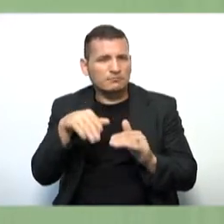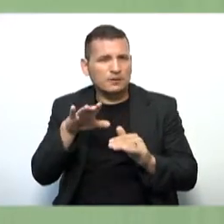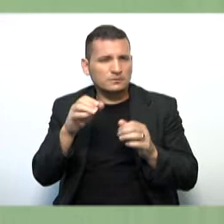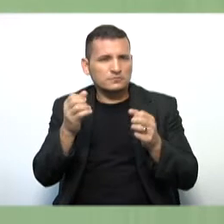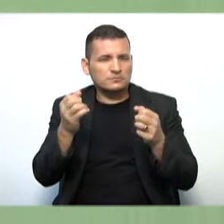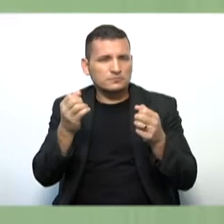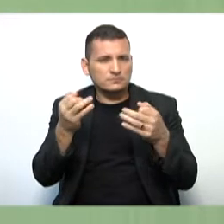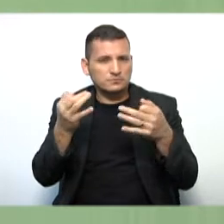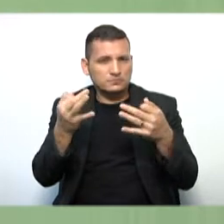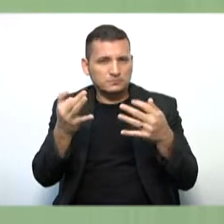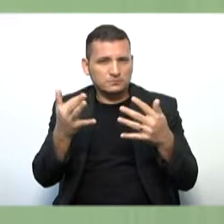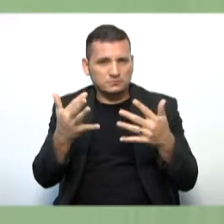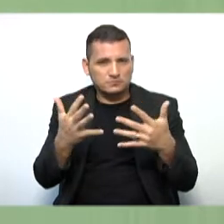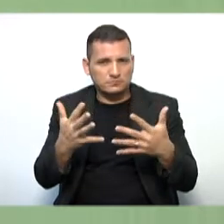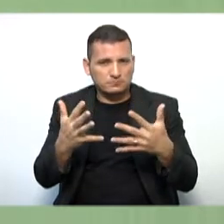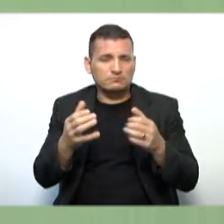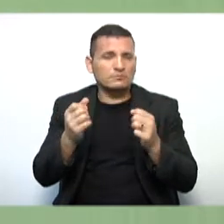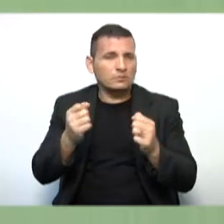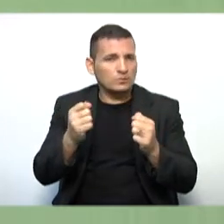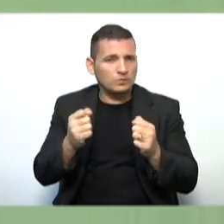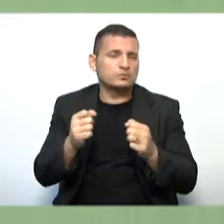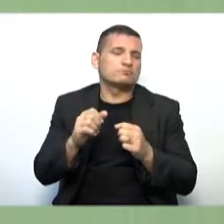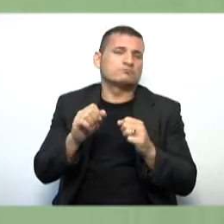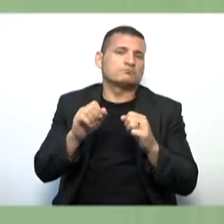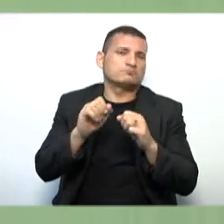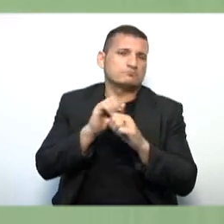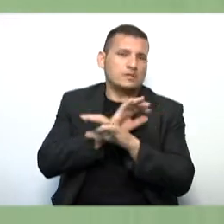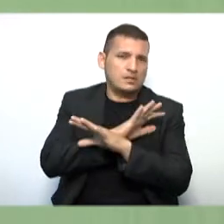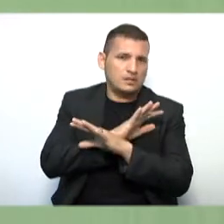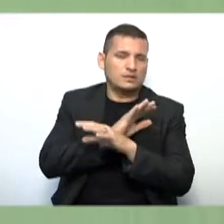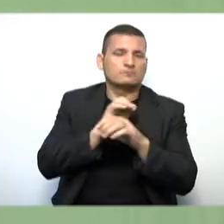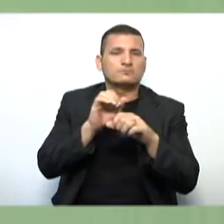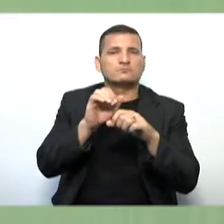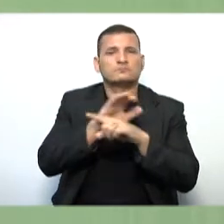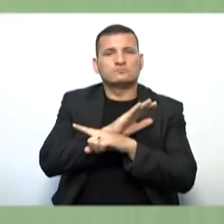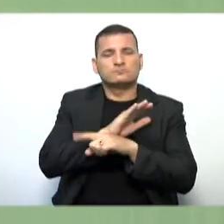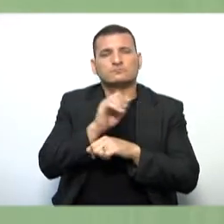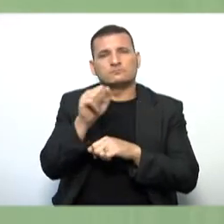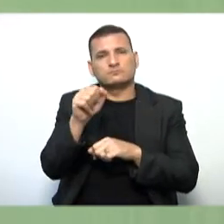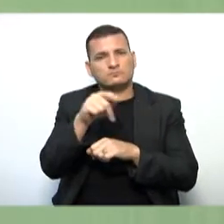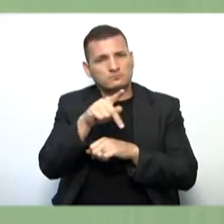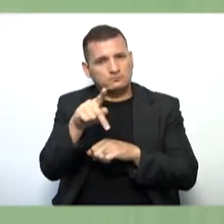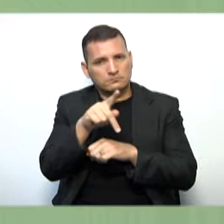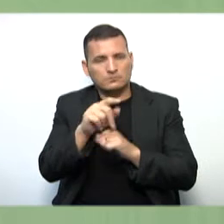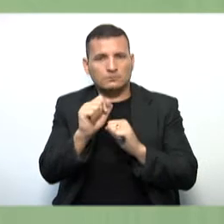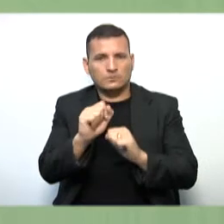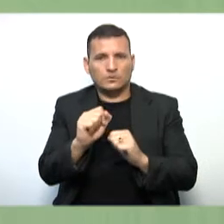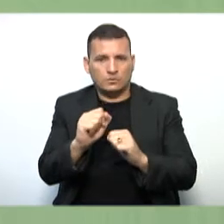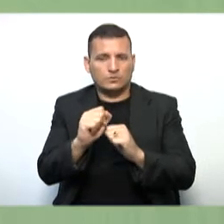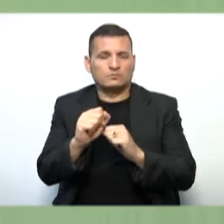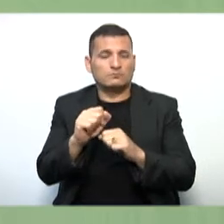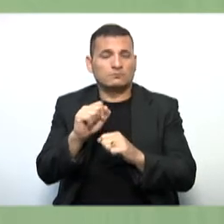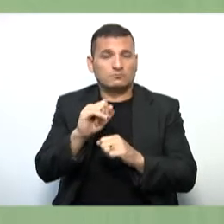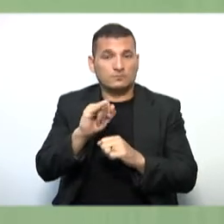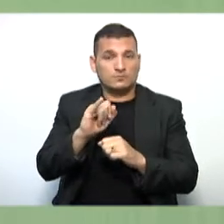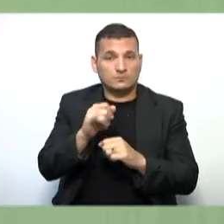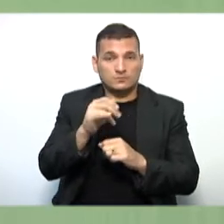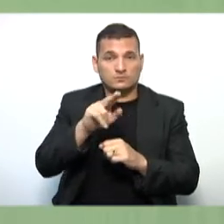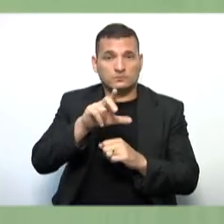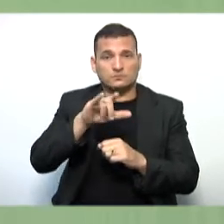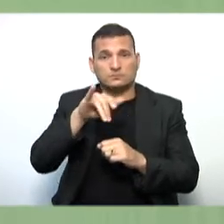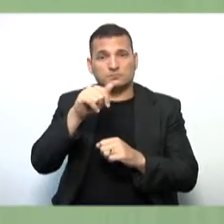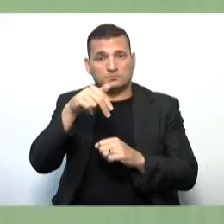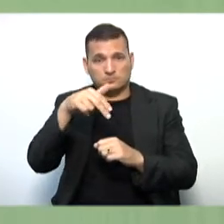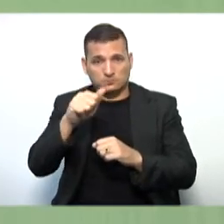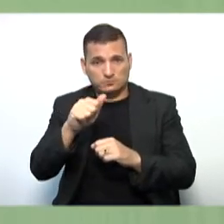atenção, podem mandar ali no chat, peça para o tutor sinalizar para a professora Juliana, que vai estar acompanhando o chat,